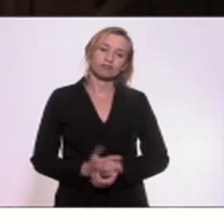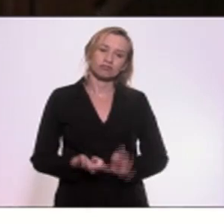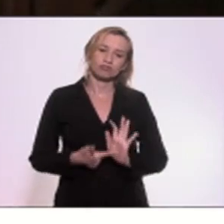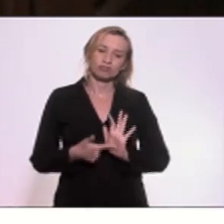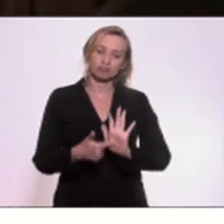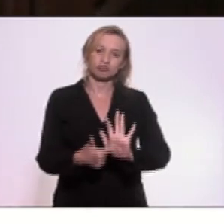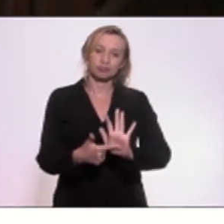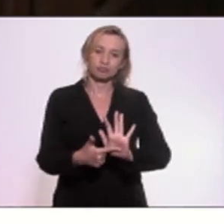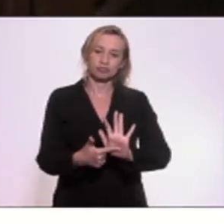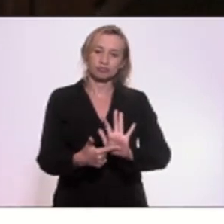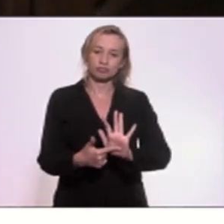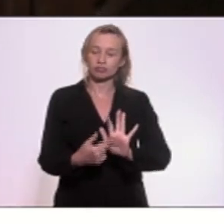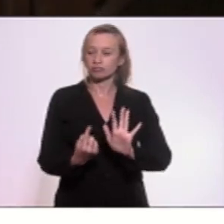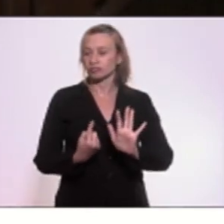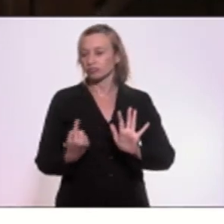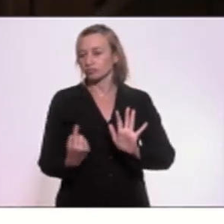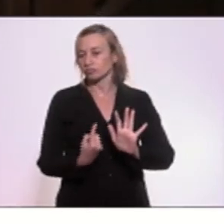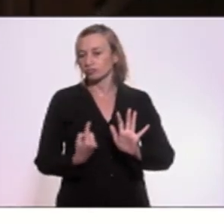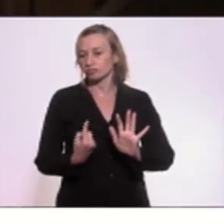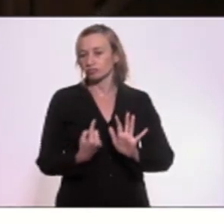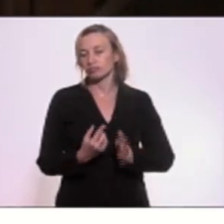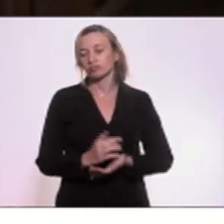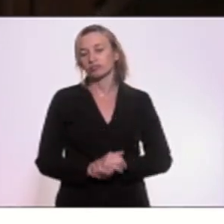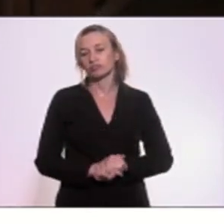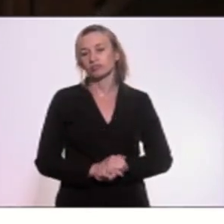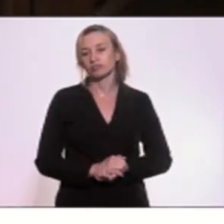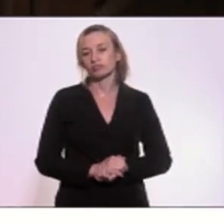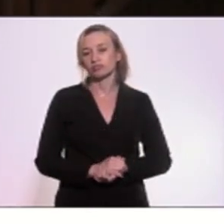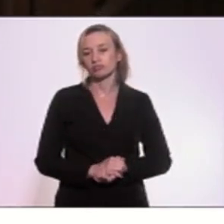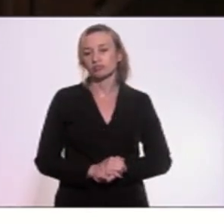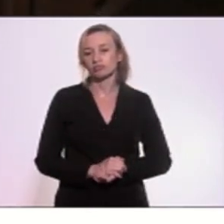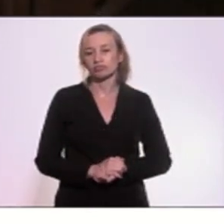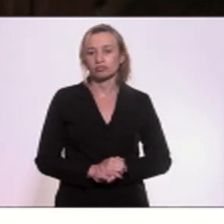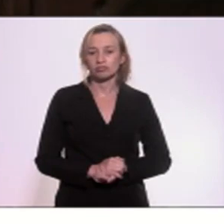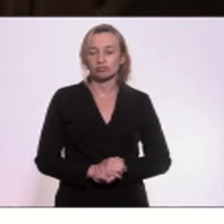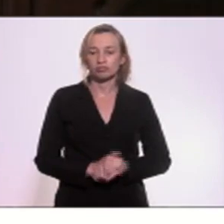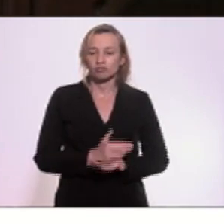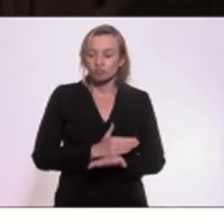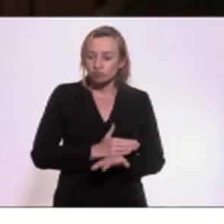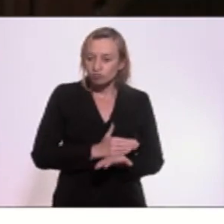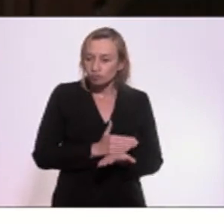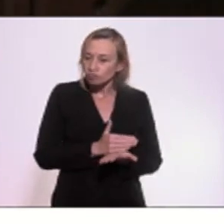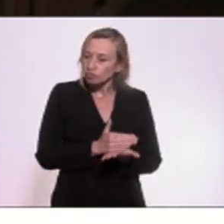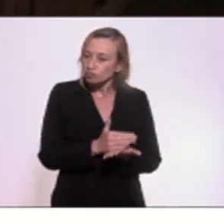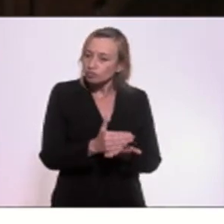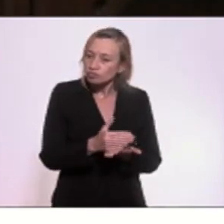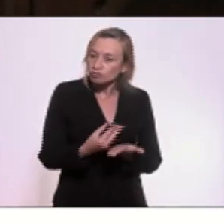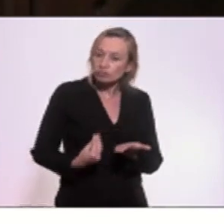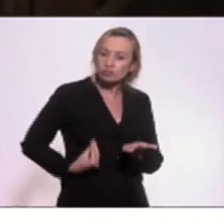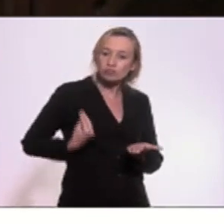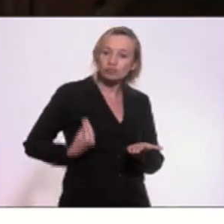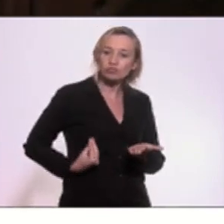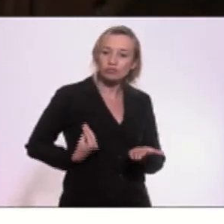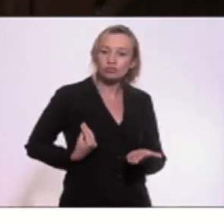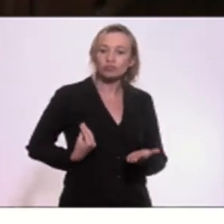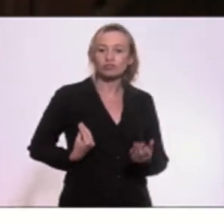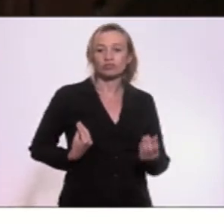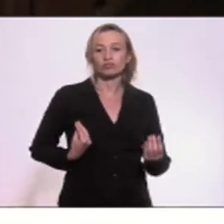mostra para nós que o que estamos começando a viver no nosso